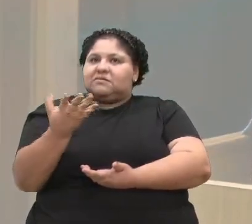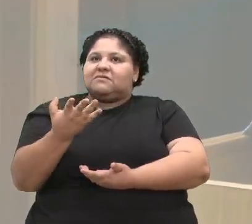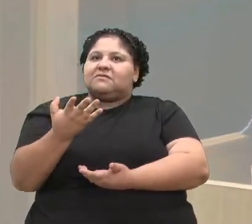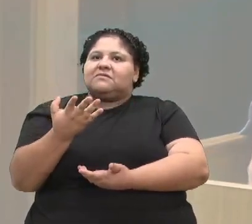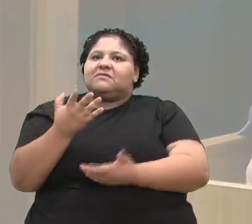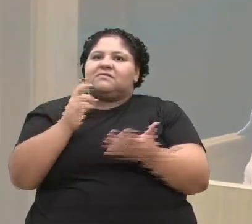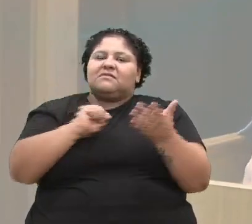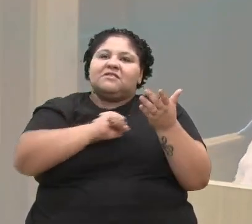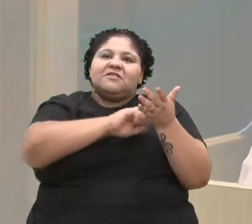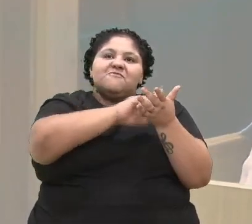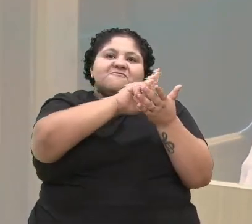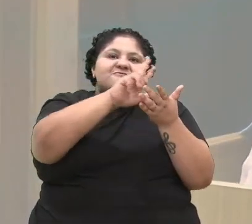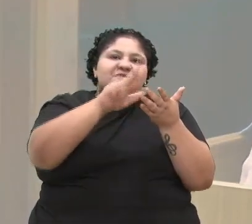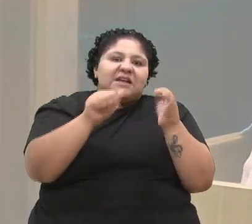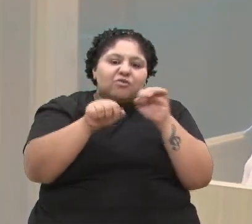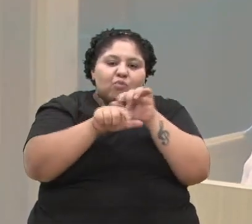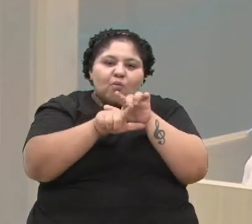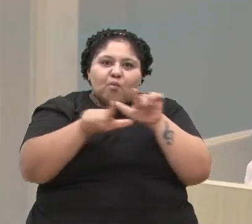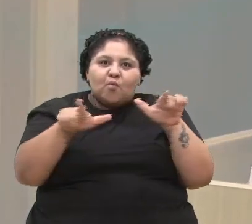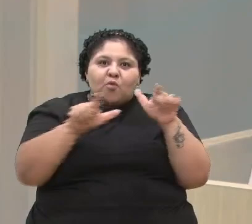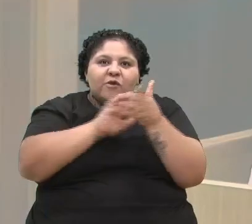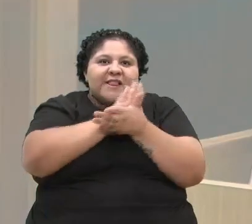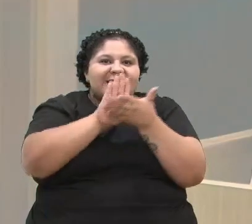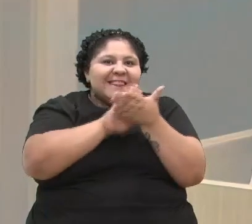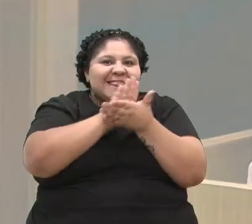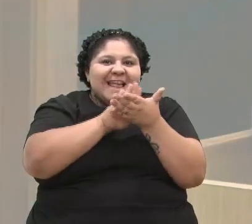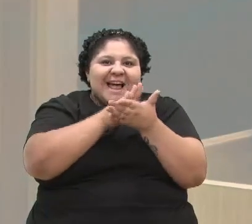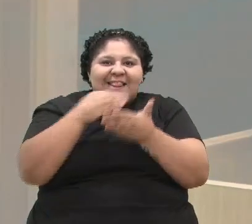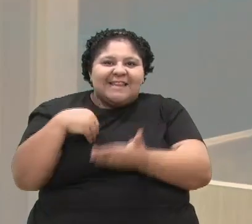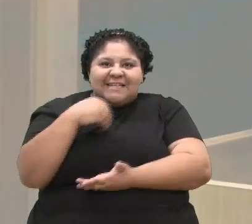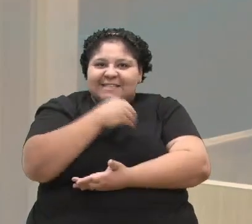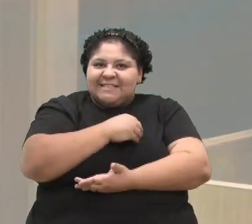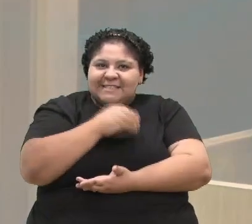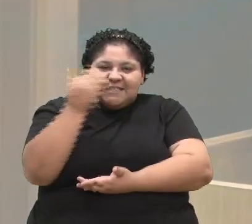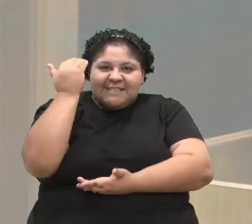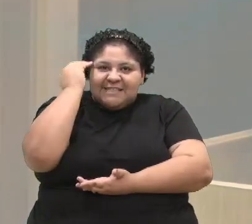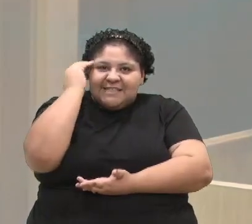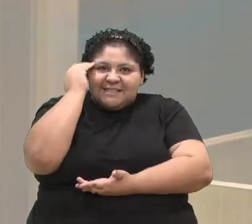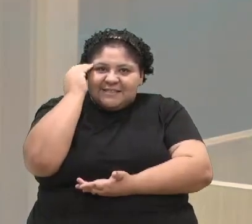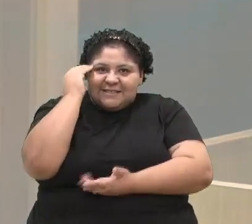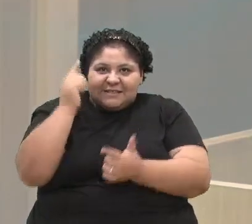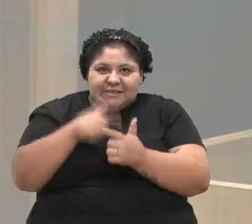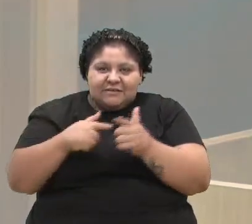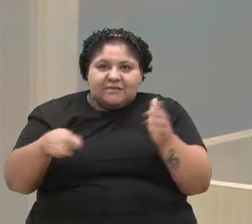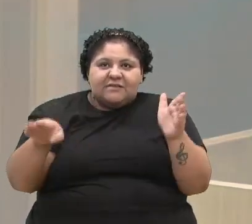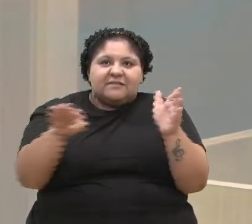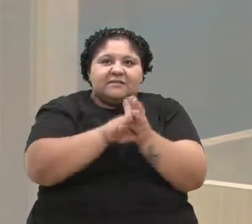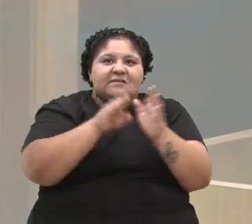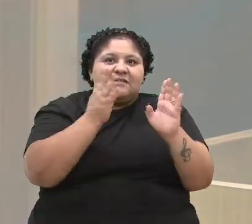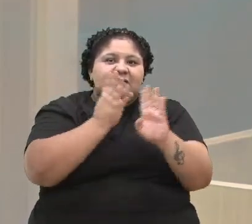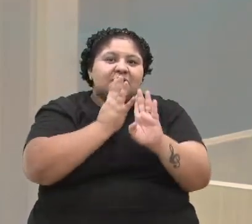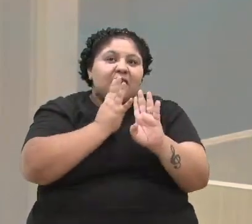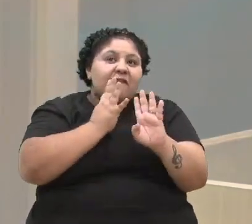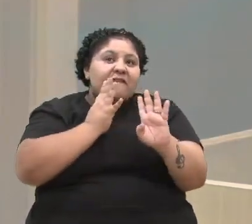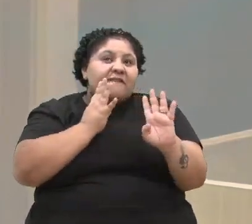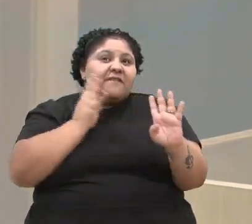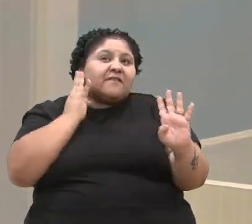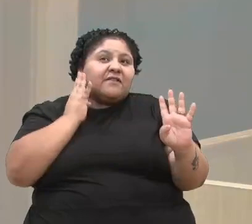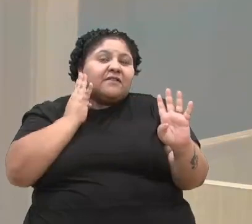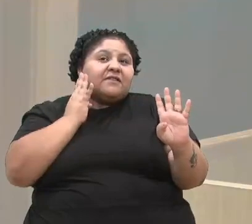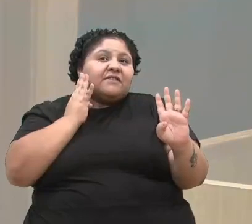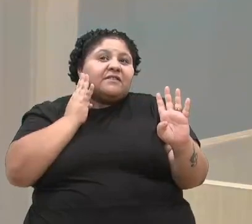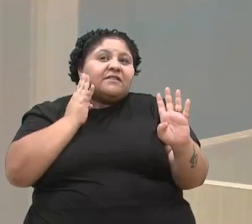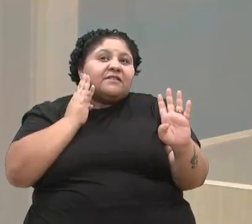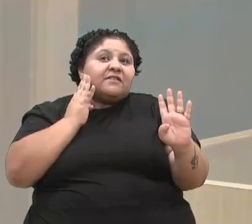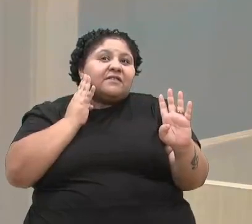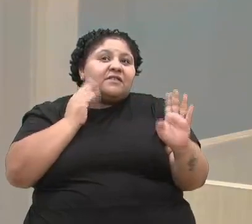vários consultórios vazios. Aí eu não sei se é porque a gente chegou novamente, a fila de espera, daí o painel lá que chama as